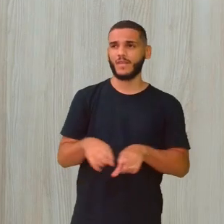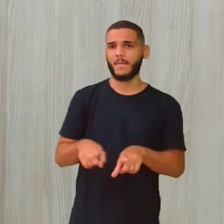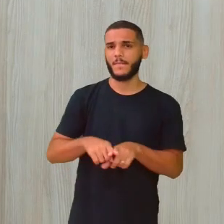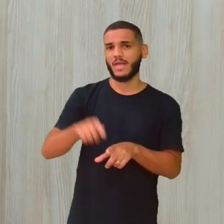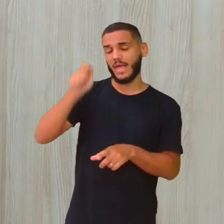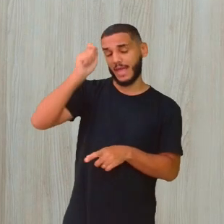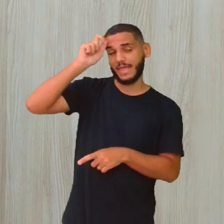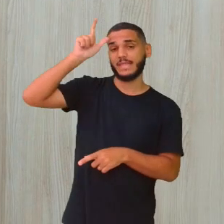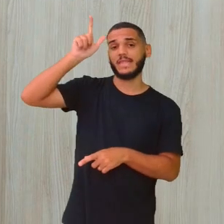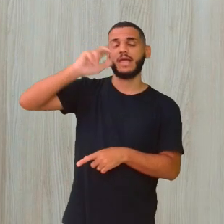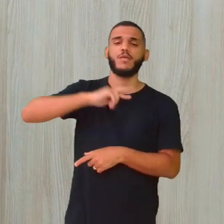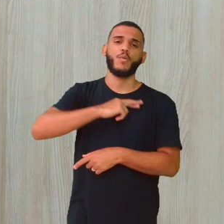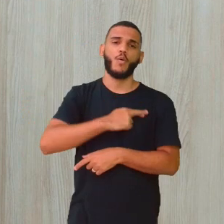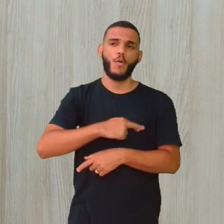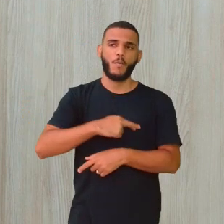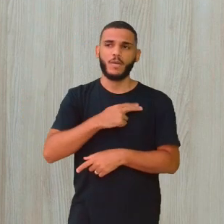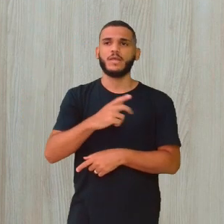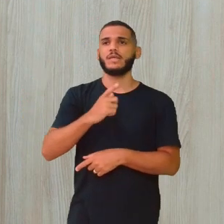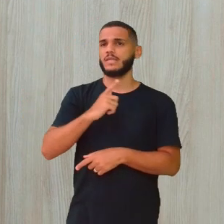algumas novelas, em alguns